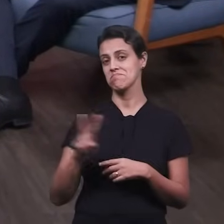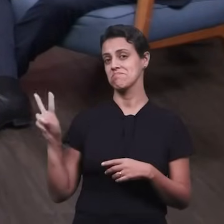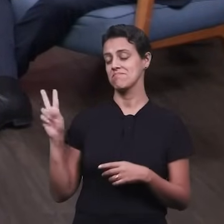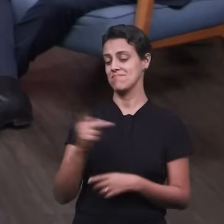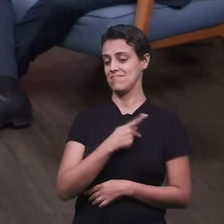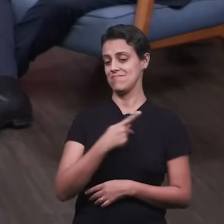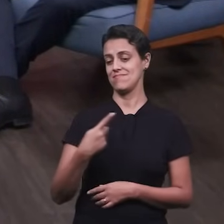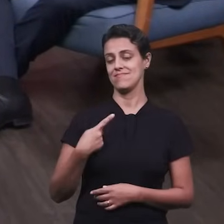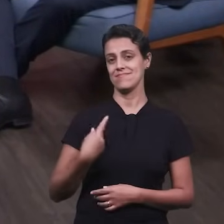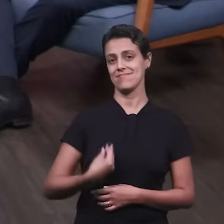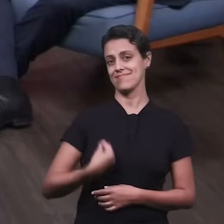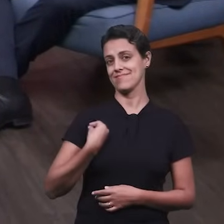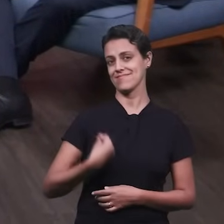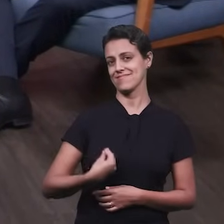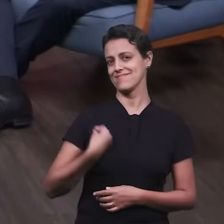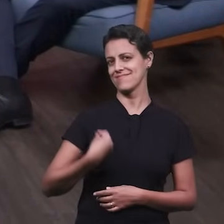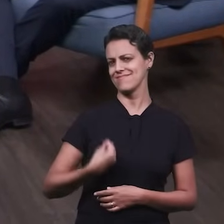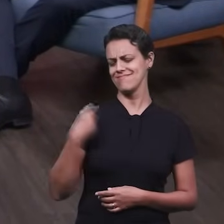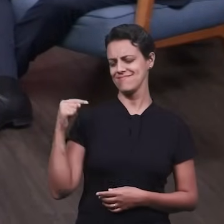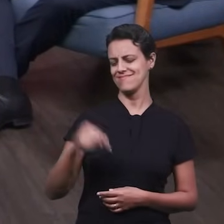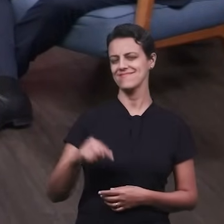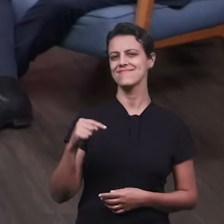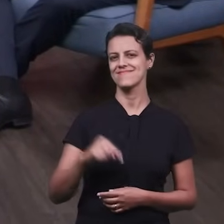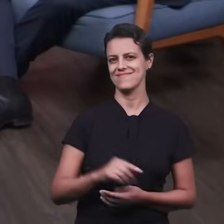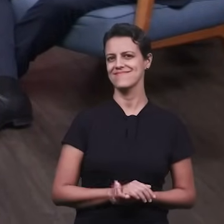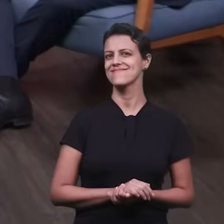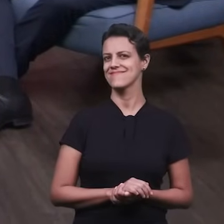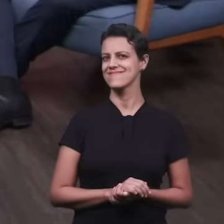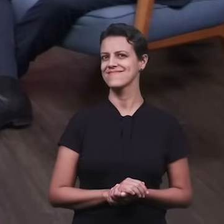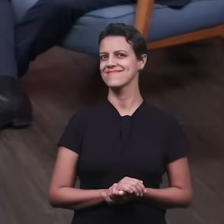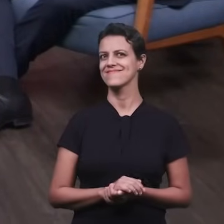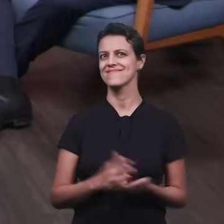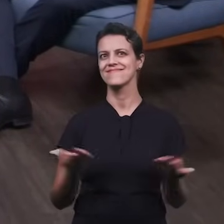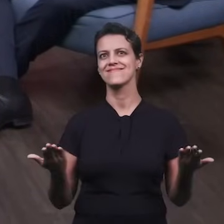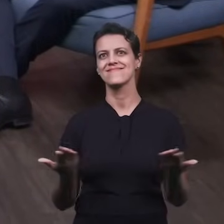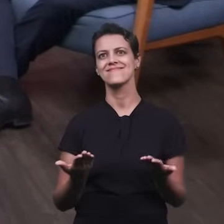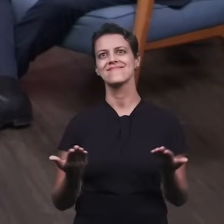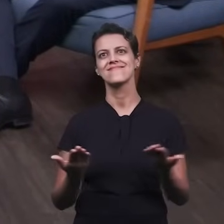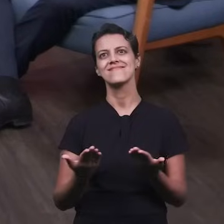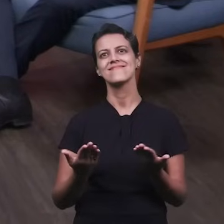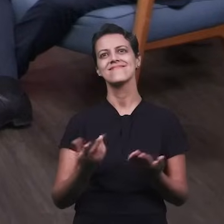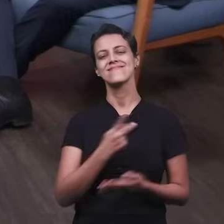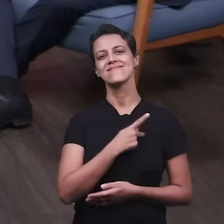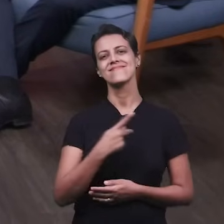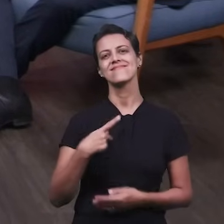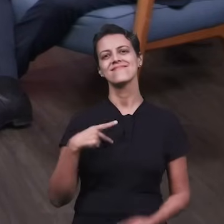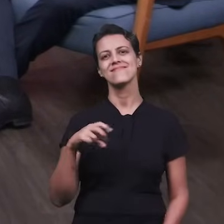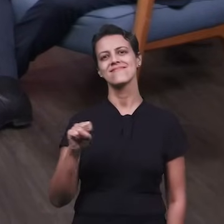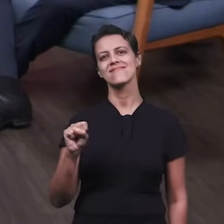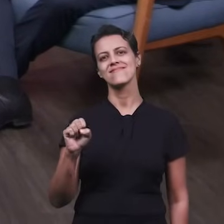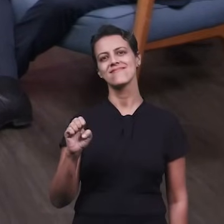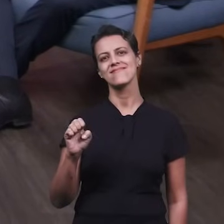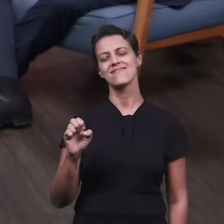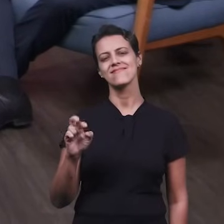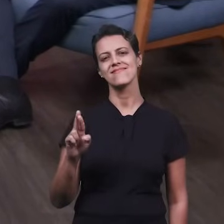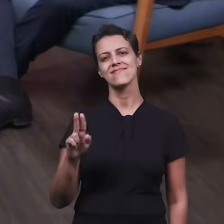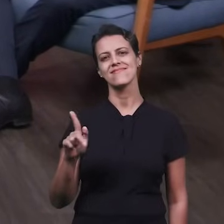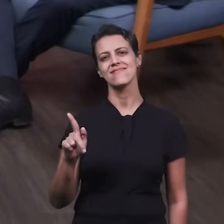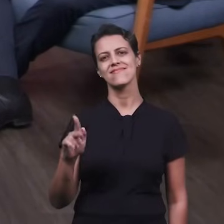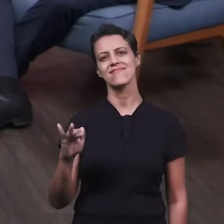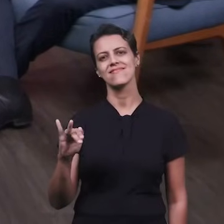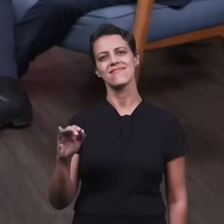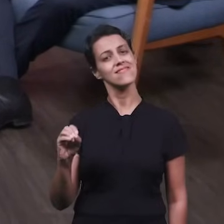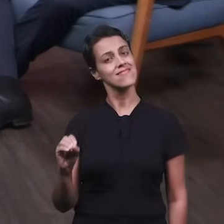estamos presentes a esta edição do Anunciando o Evangelho Eterno. Vou começar cumprimentando aqui o pastor Sérgio Souza. Sérgio, Pai